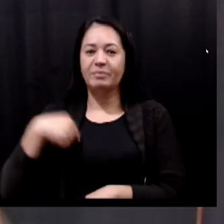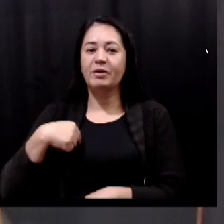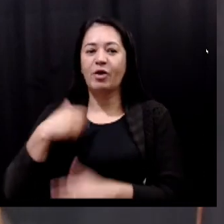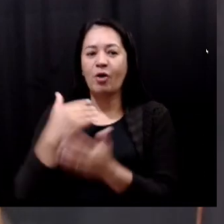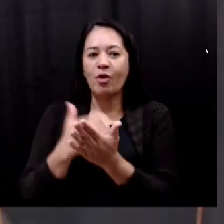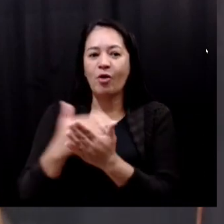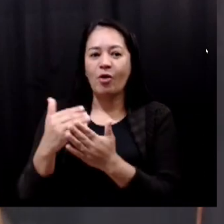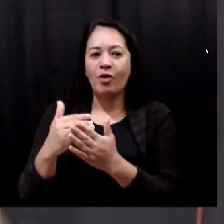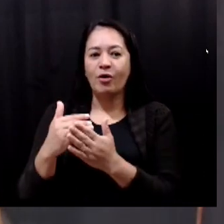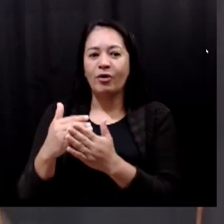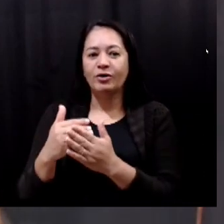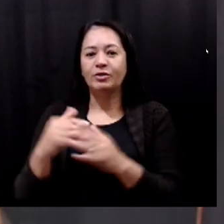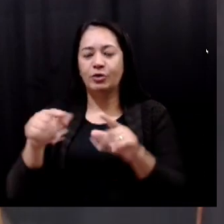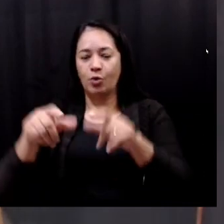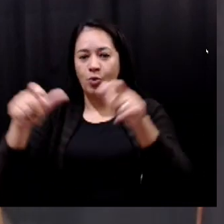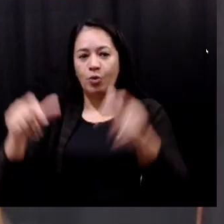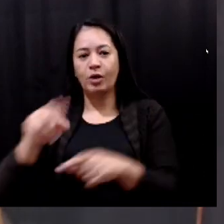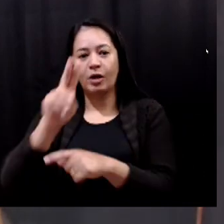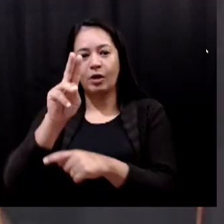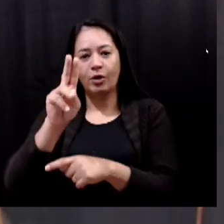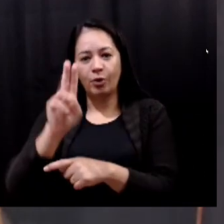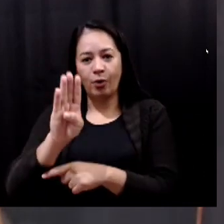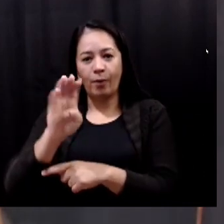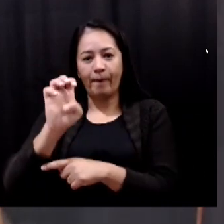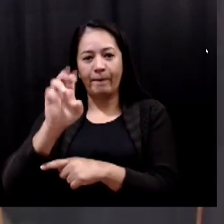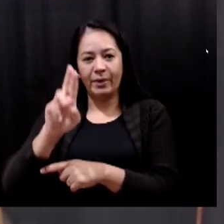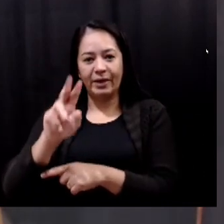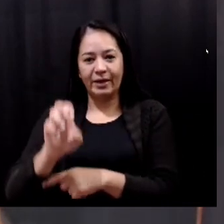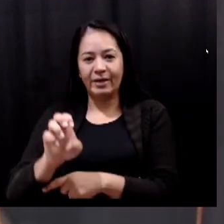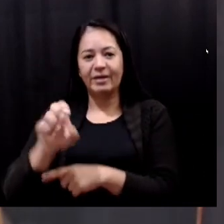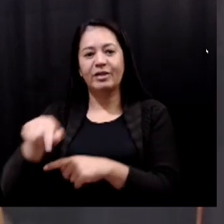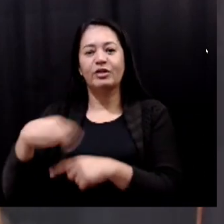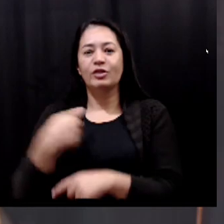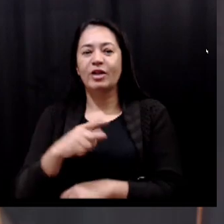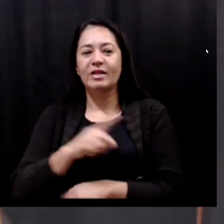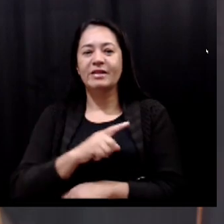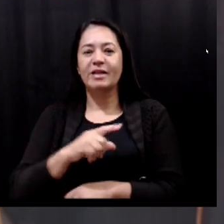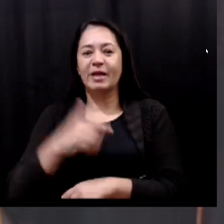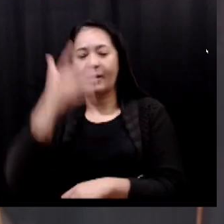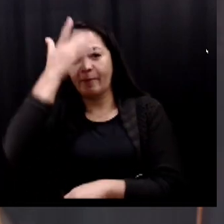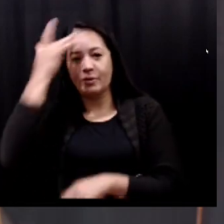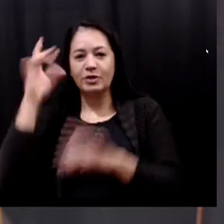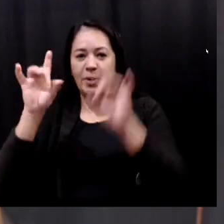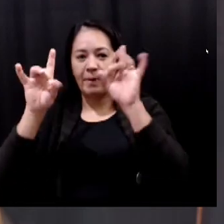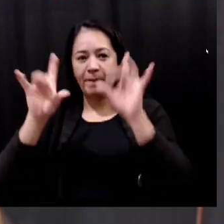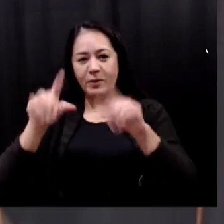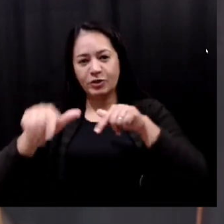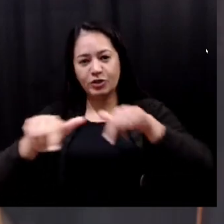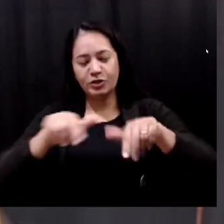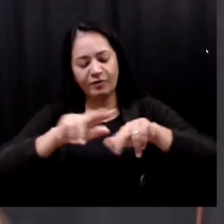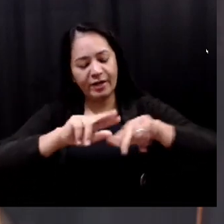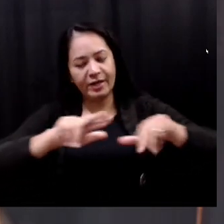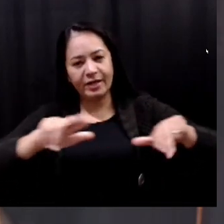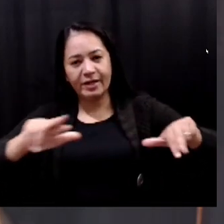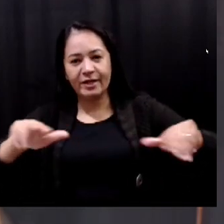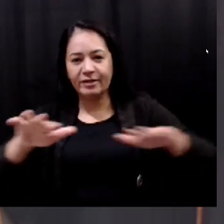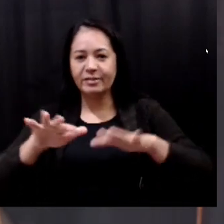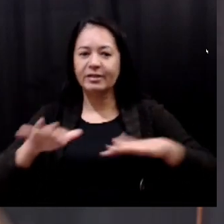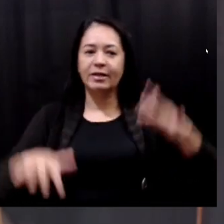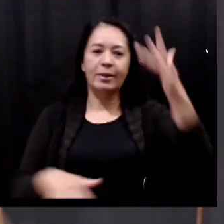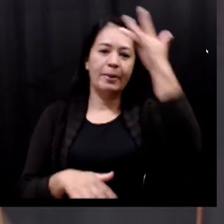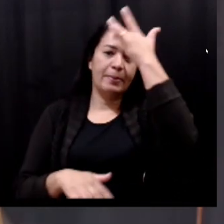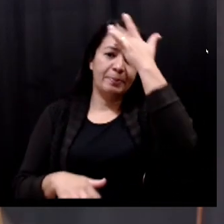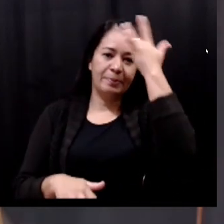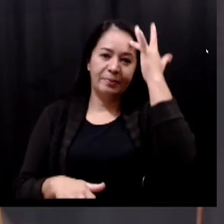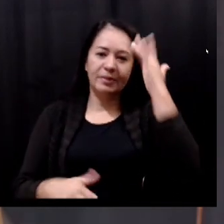um espaço multidisciplinar onde a gente tem especialistas que trabalham com diversas áreas para a saúde mental e também para o corpo,